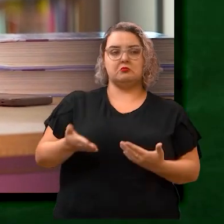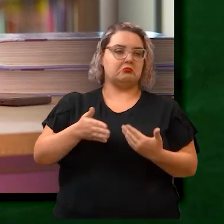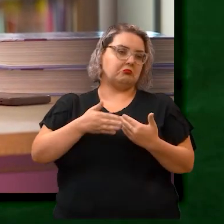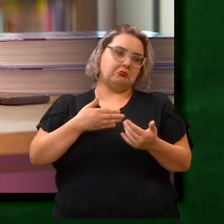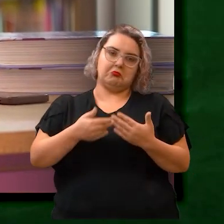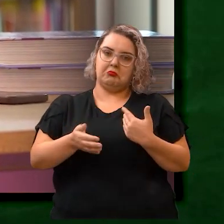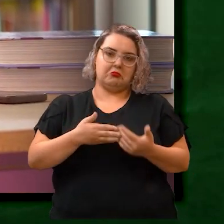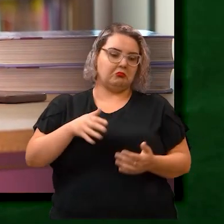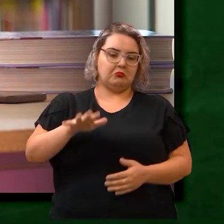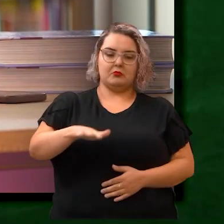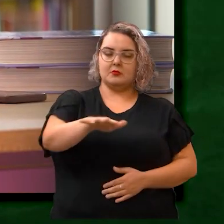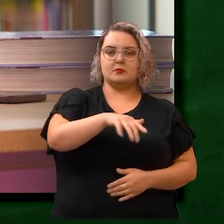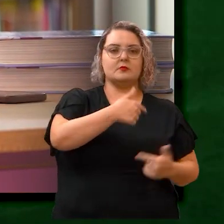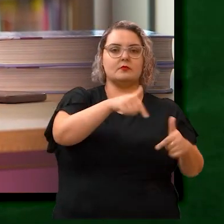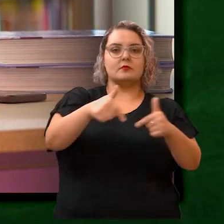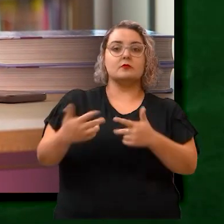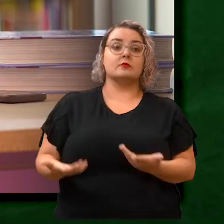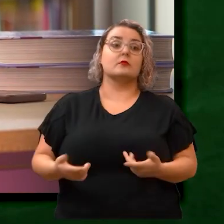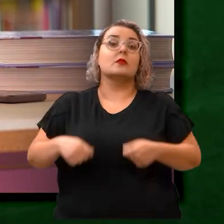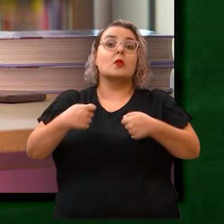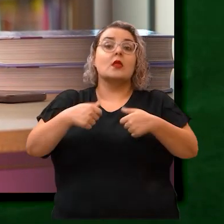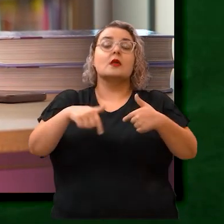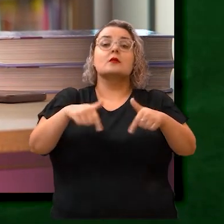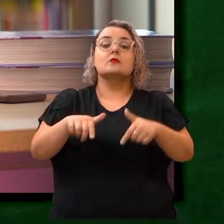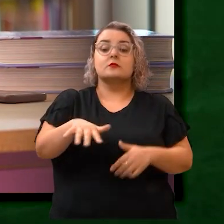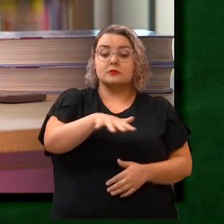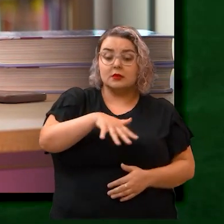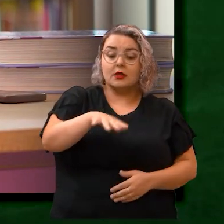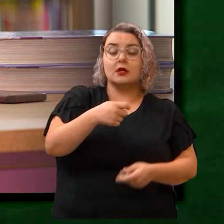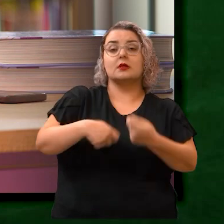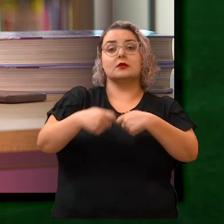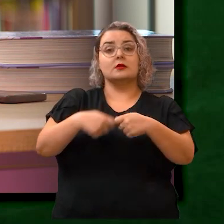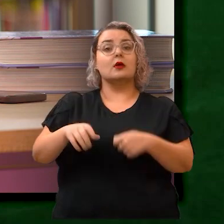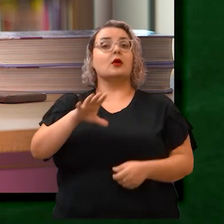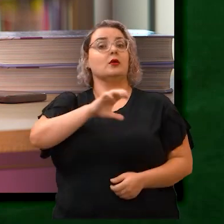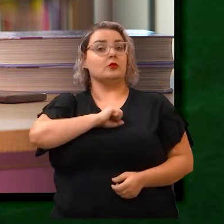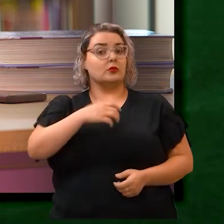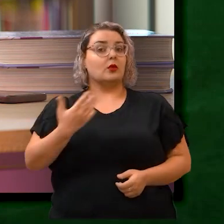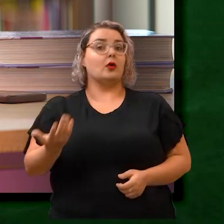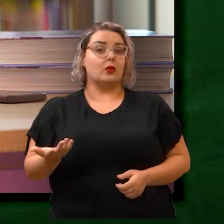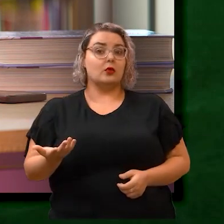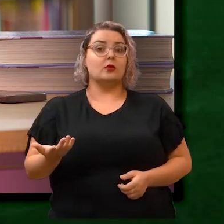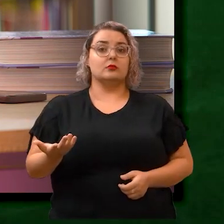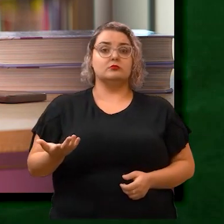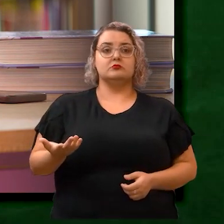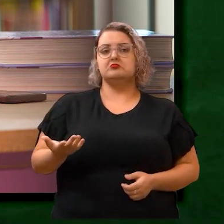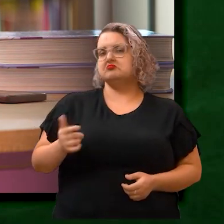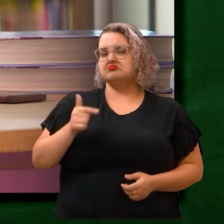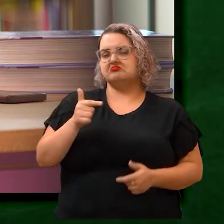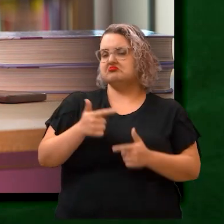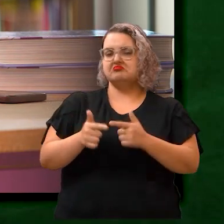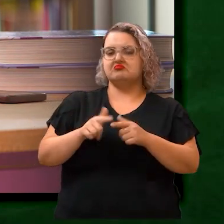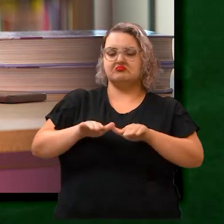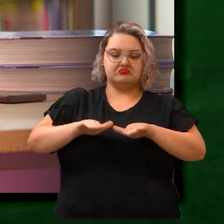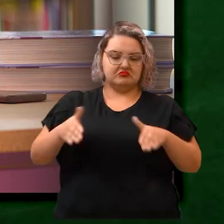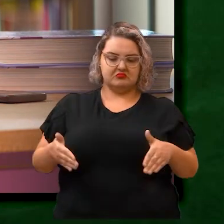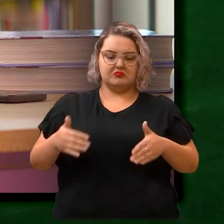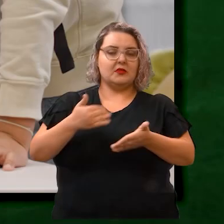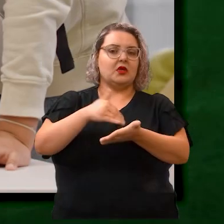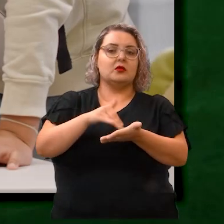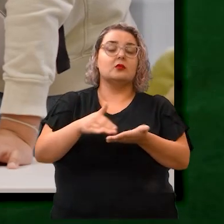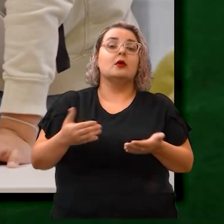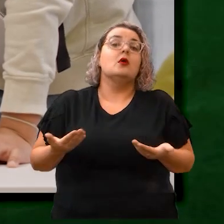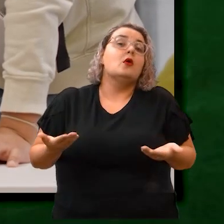não importa o setor que você trabalha só tô precisando do emprego quero entrar numa área administrativa eu gosto de eu me importo de ficar numa mesa no escritório e tal